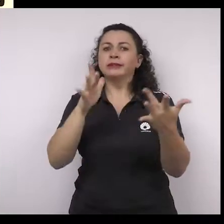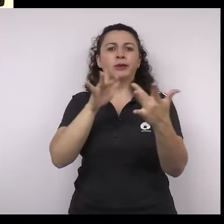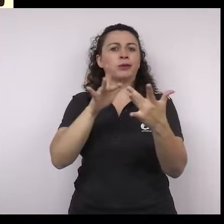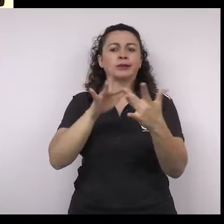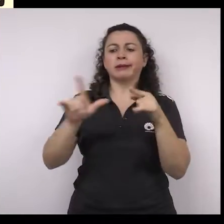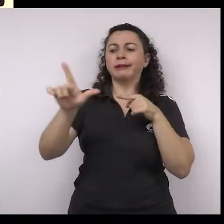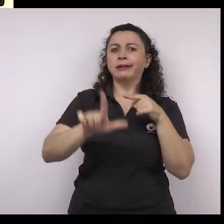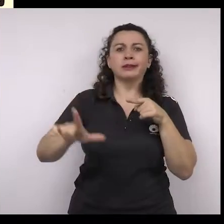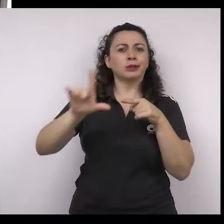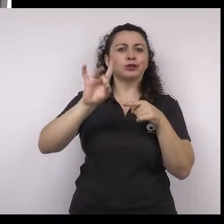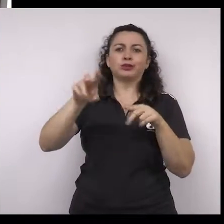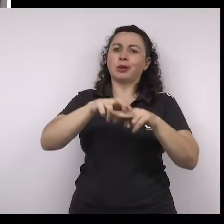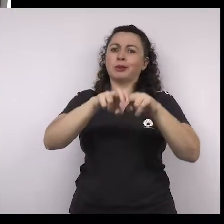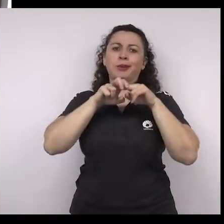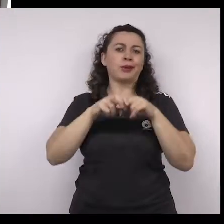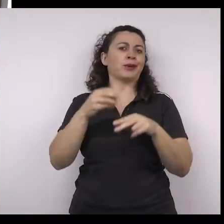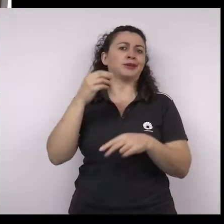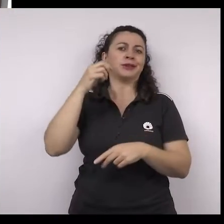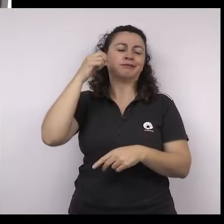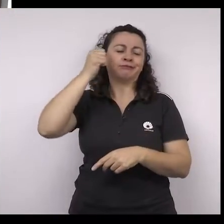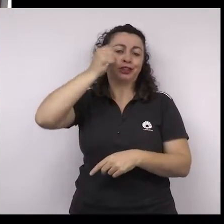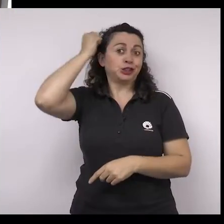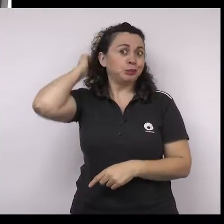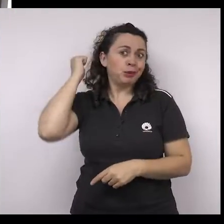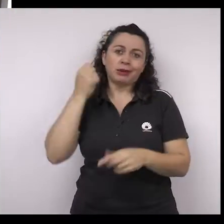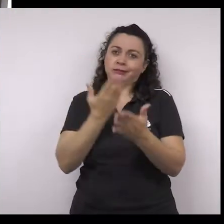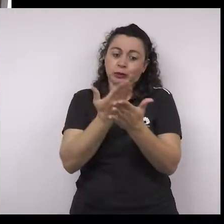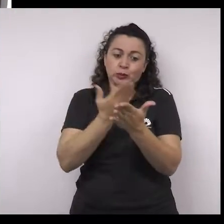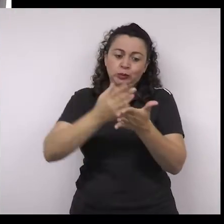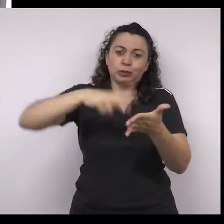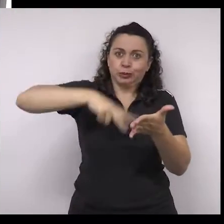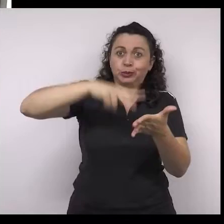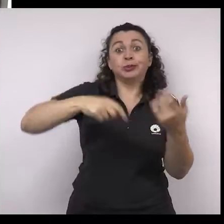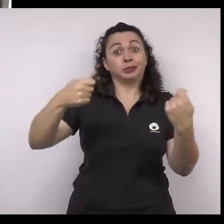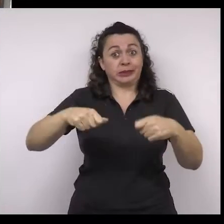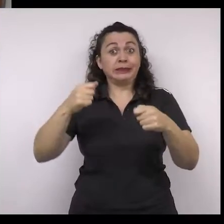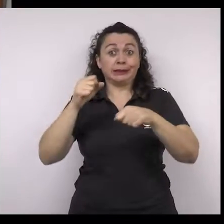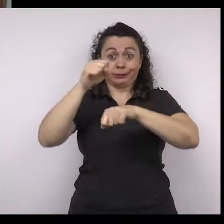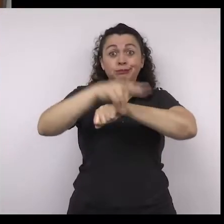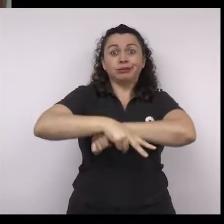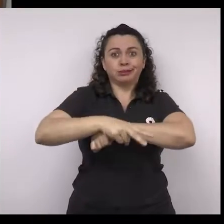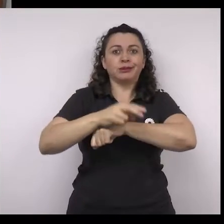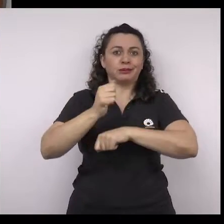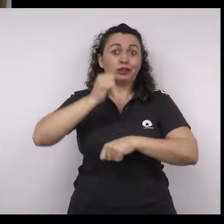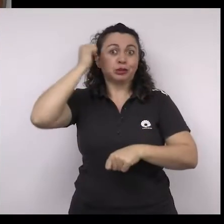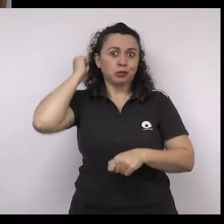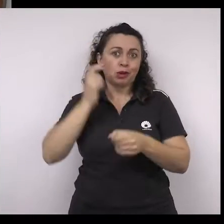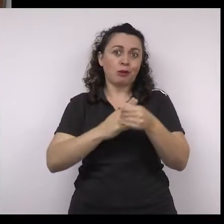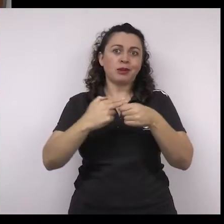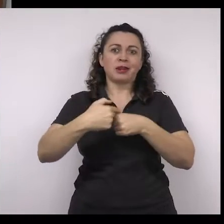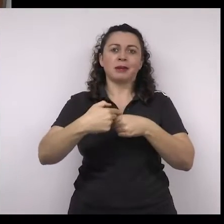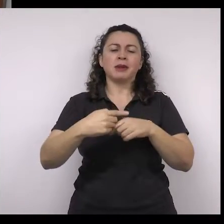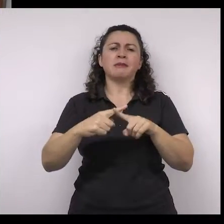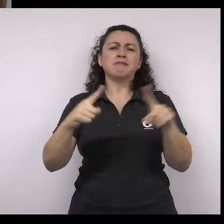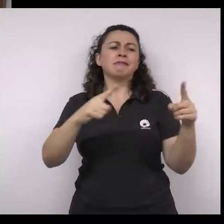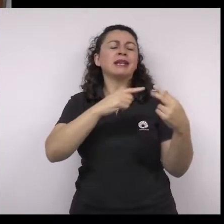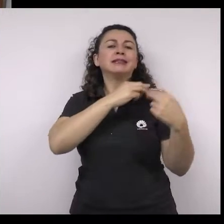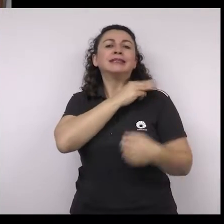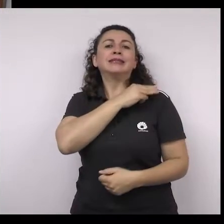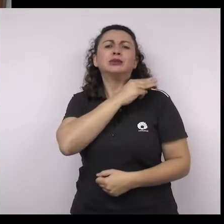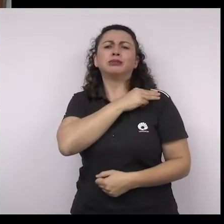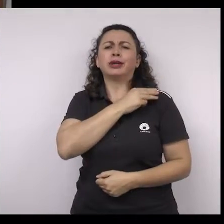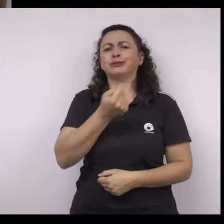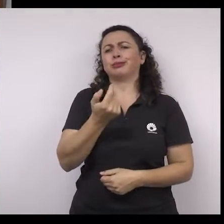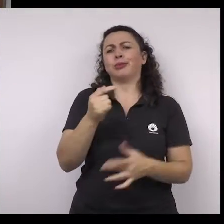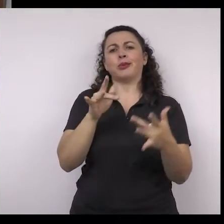vestibular, principalmente da Unicamp, que tem o texto, né, o teatral O Marinheiro. Mas em todo o ensino médio a gente teve muito pouco contato